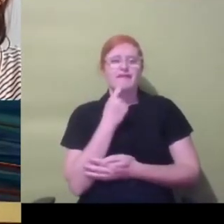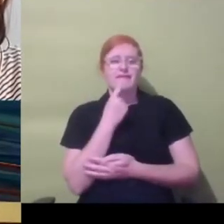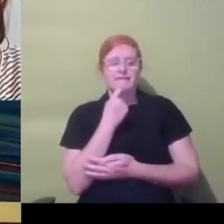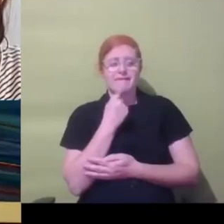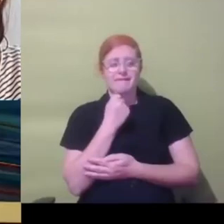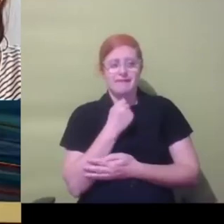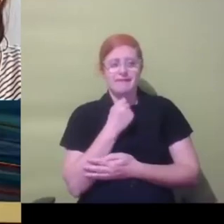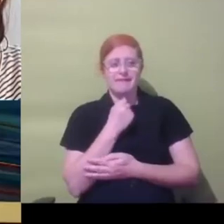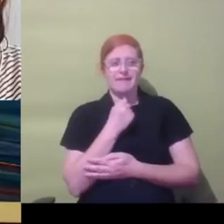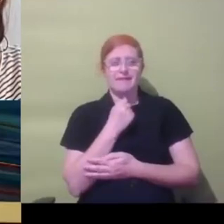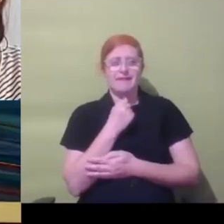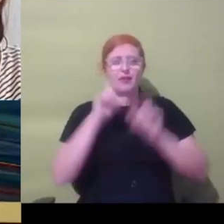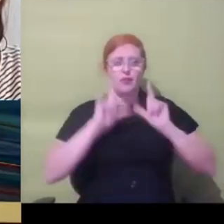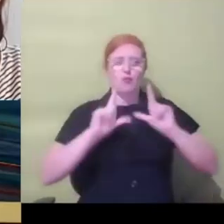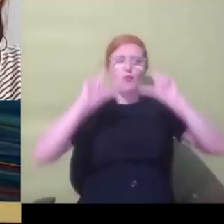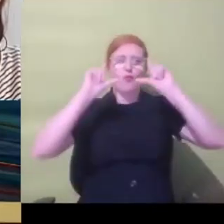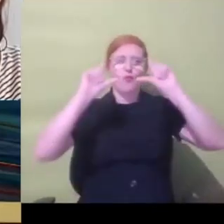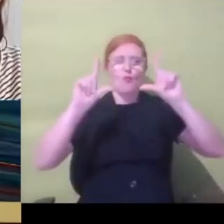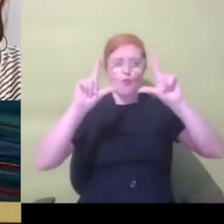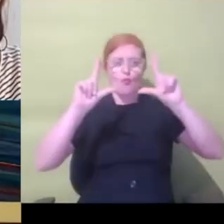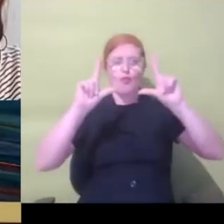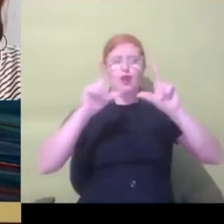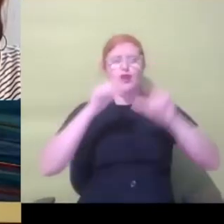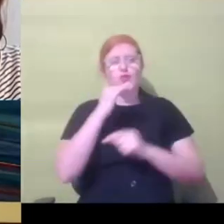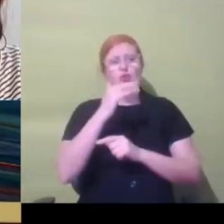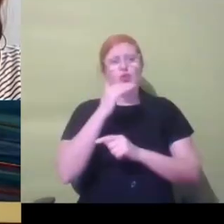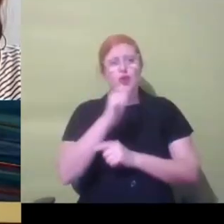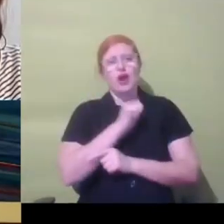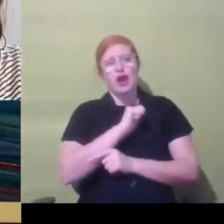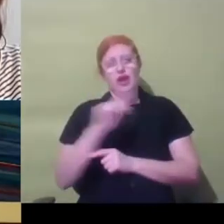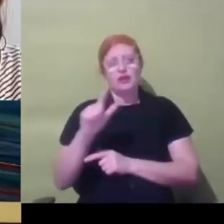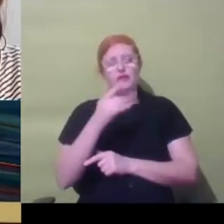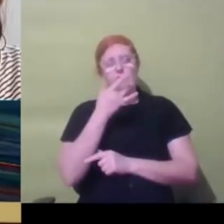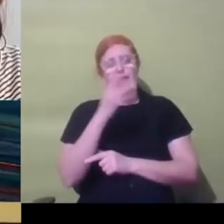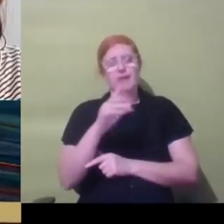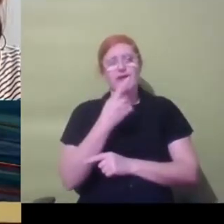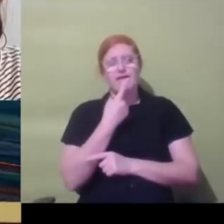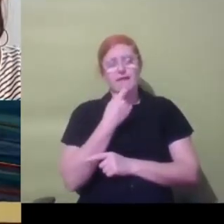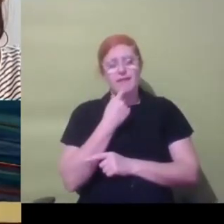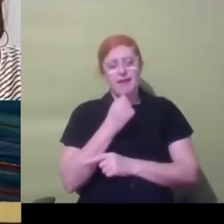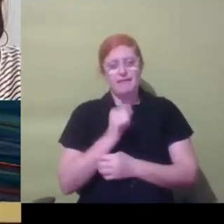vermelha e um quadro com tons em azul, branco e vermelho.